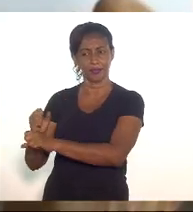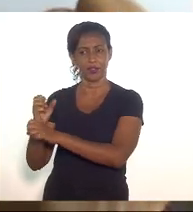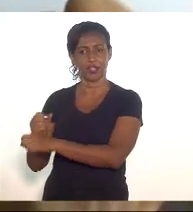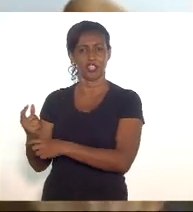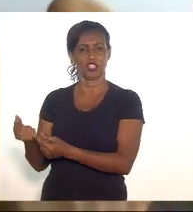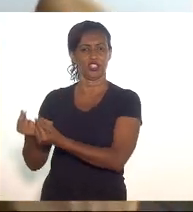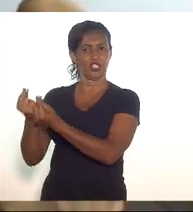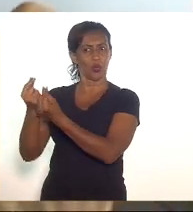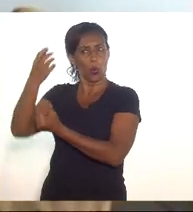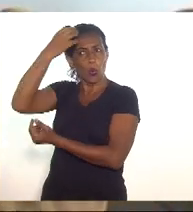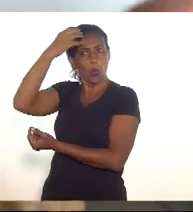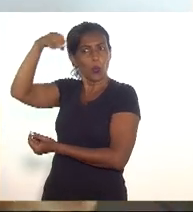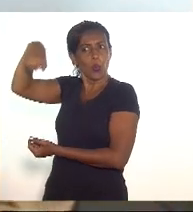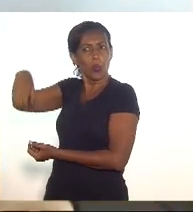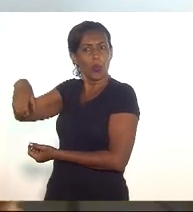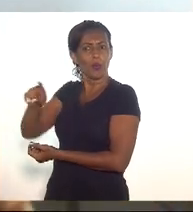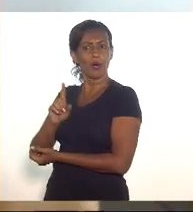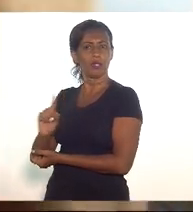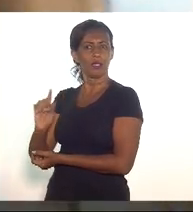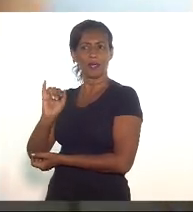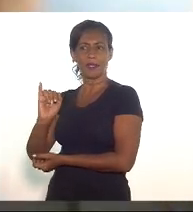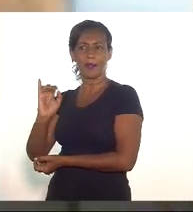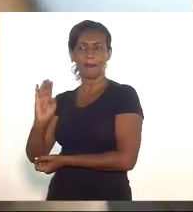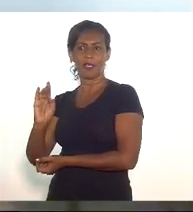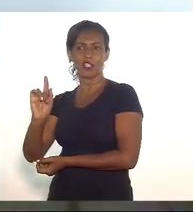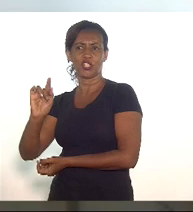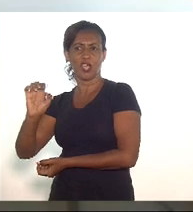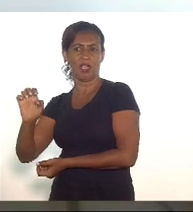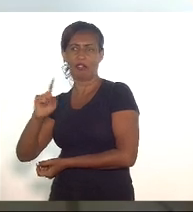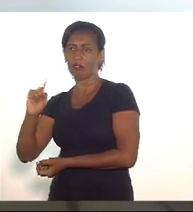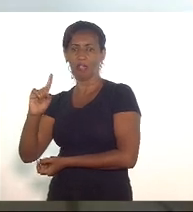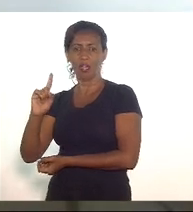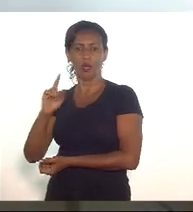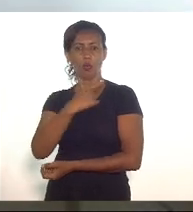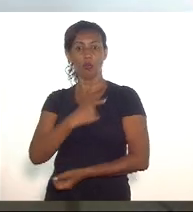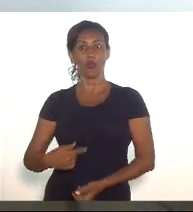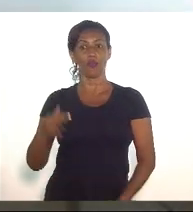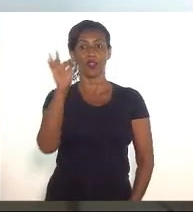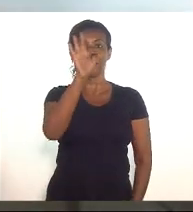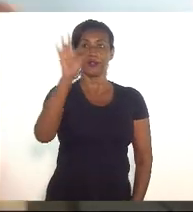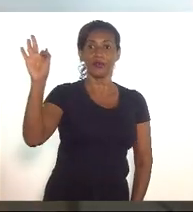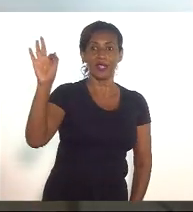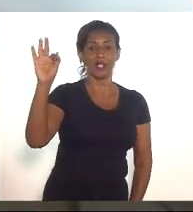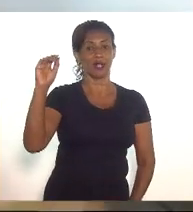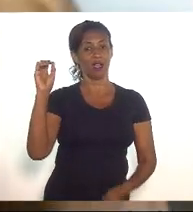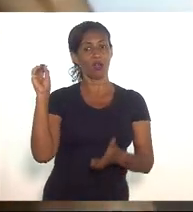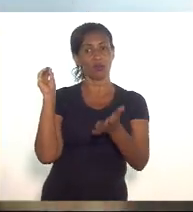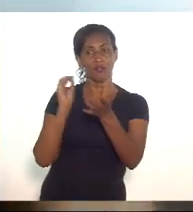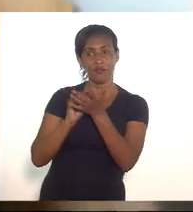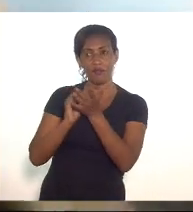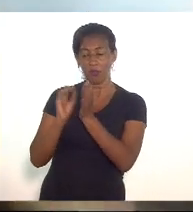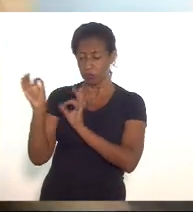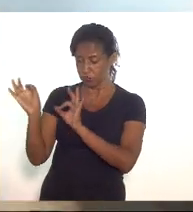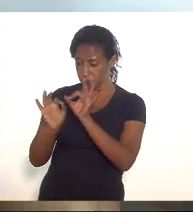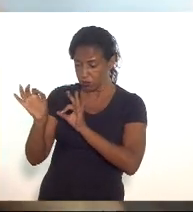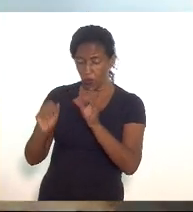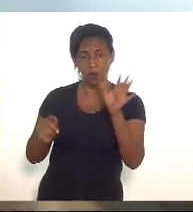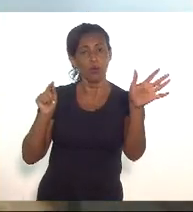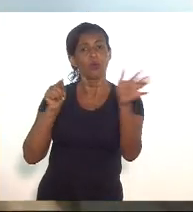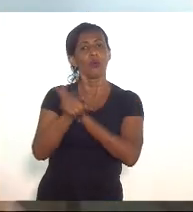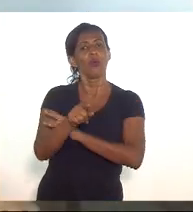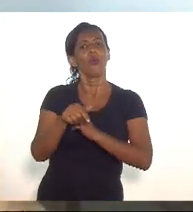do IBGE, não. É por culpa de um governo federal que também não tem nenhum planejamento. Qual é o